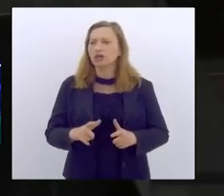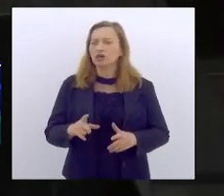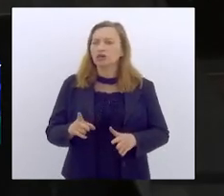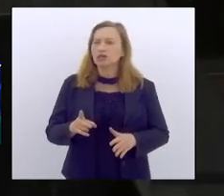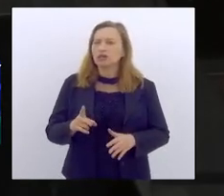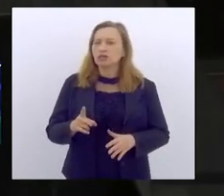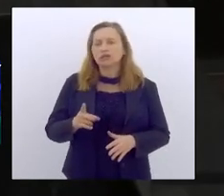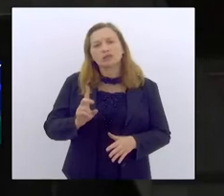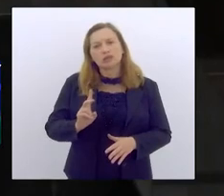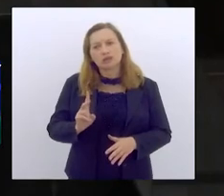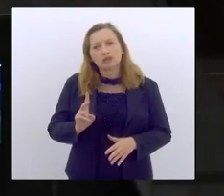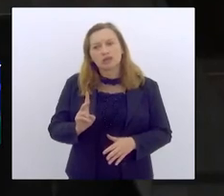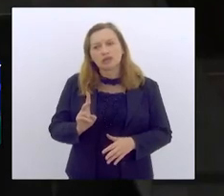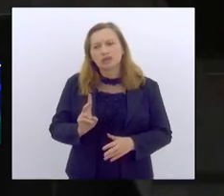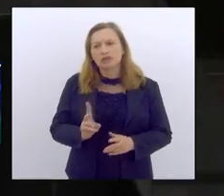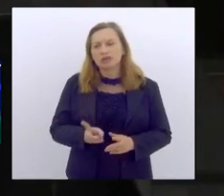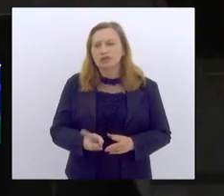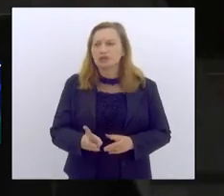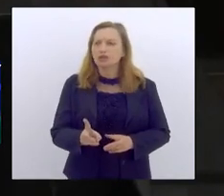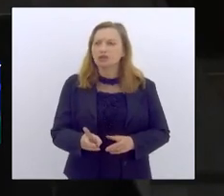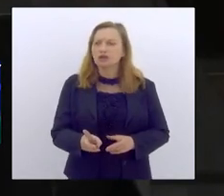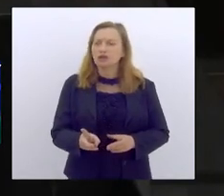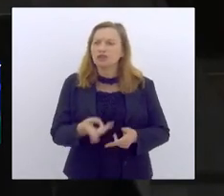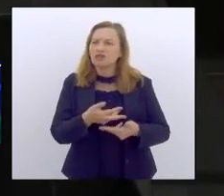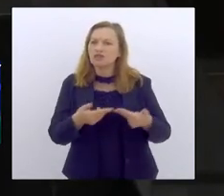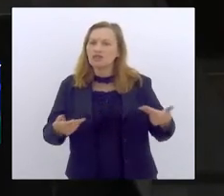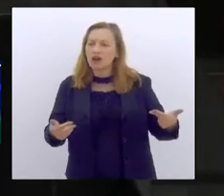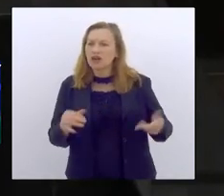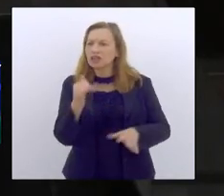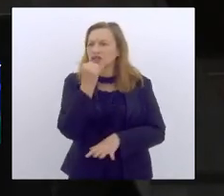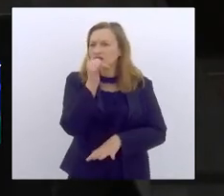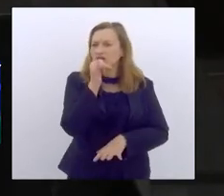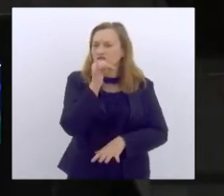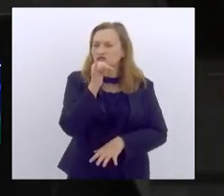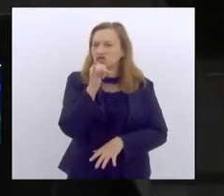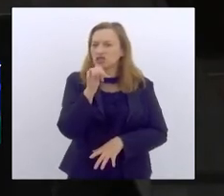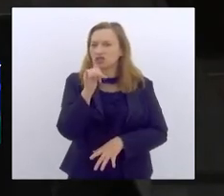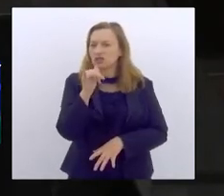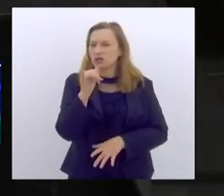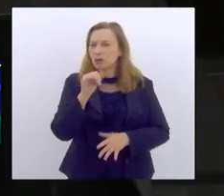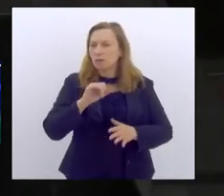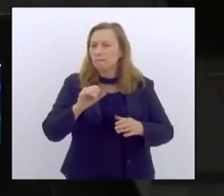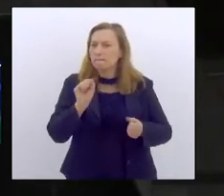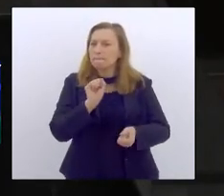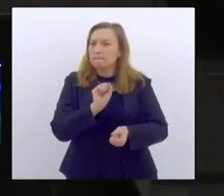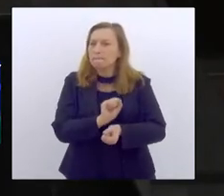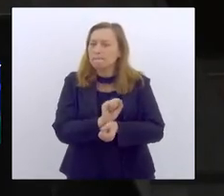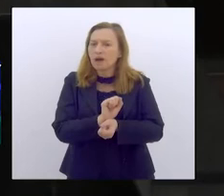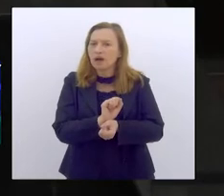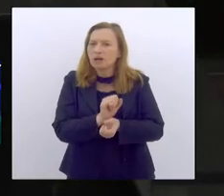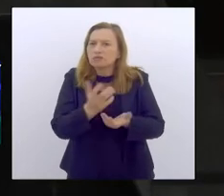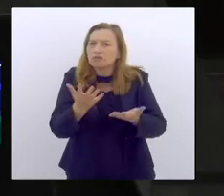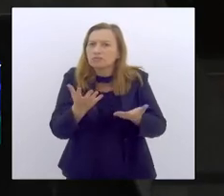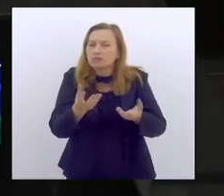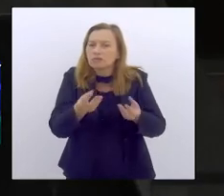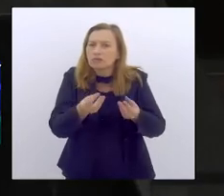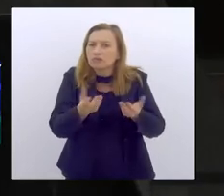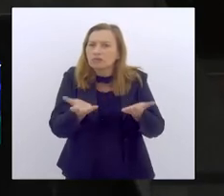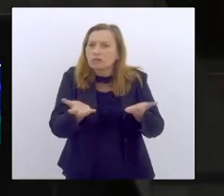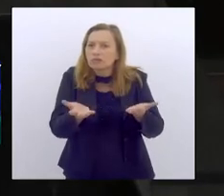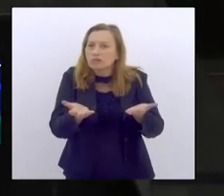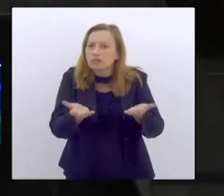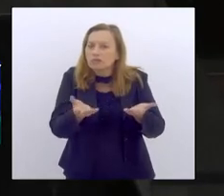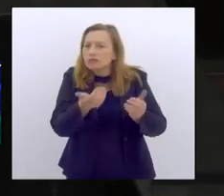de sucessivos uma fase de energia não funciona cai o que gera o que